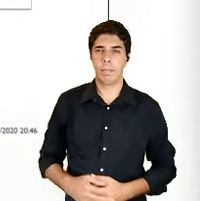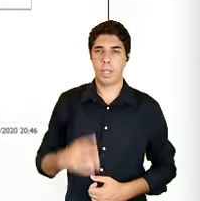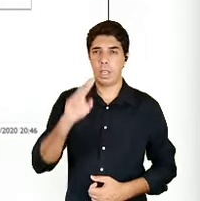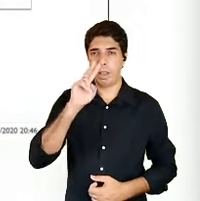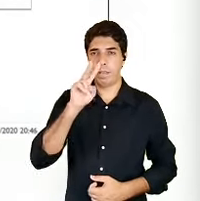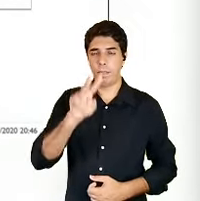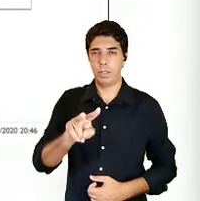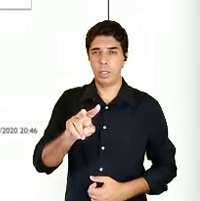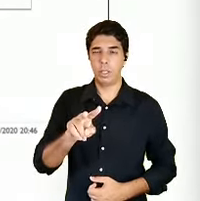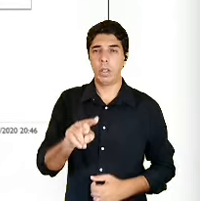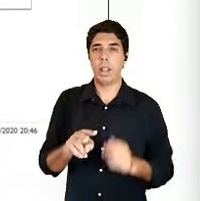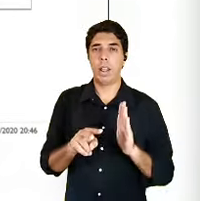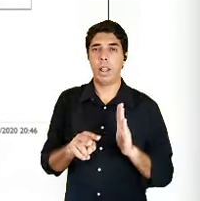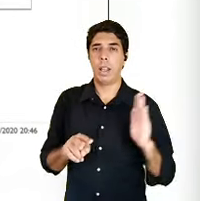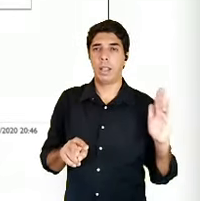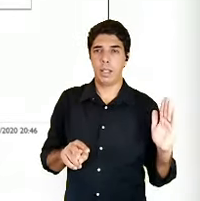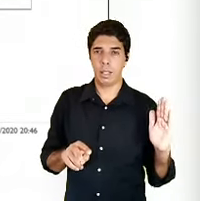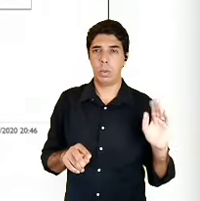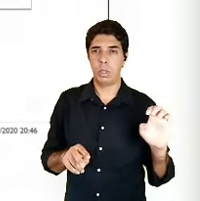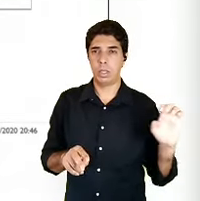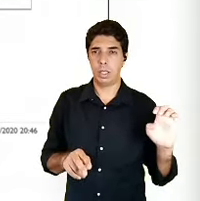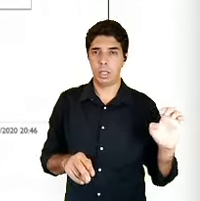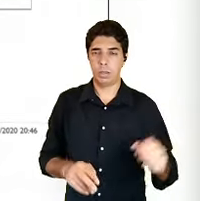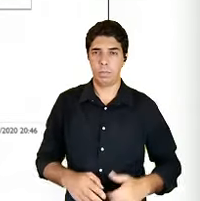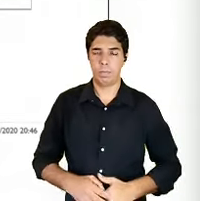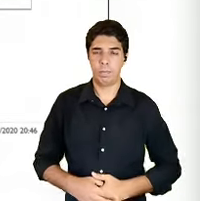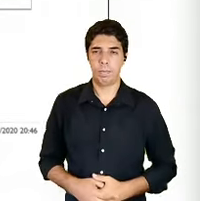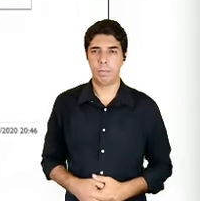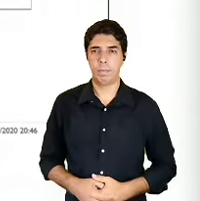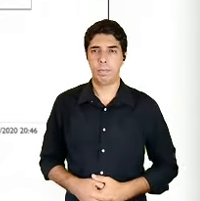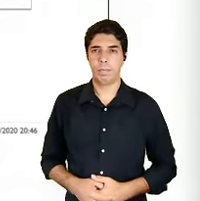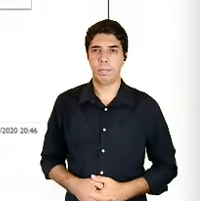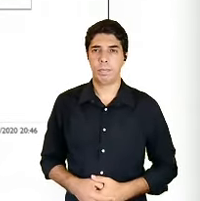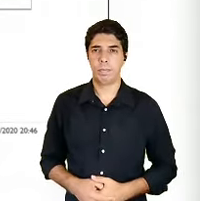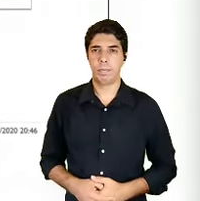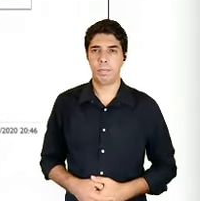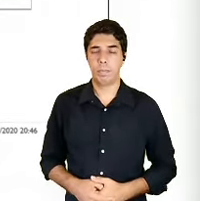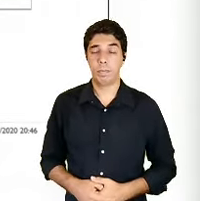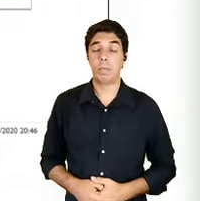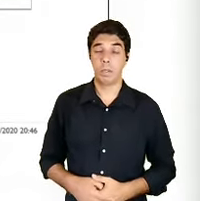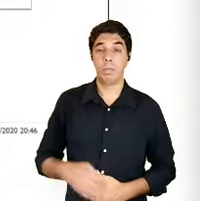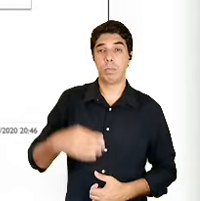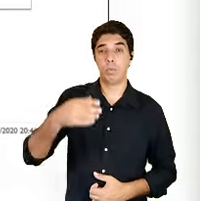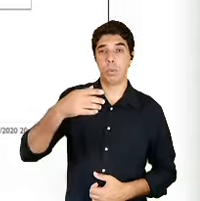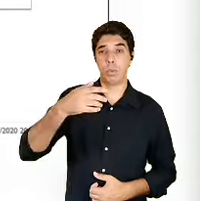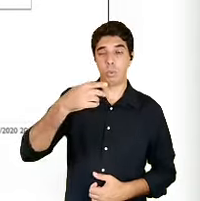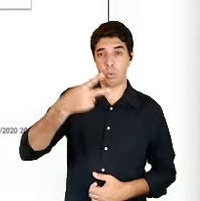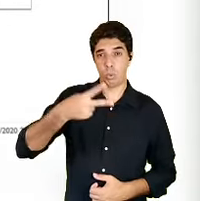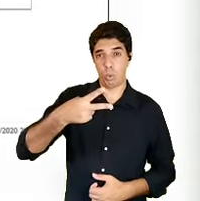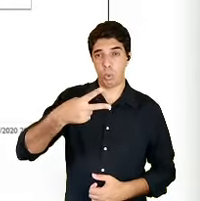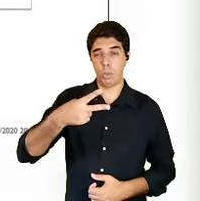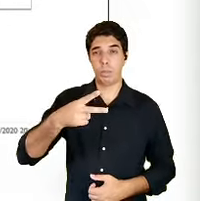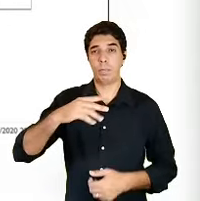nesse caso lateral esquerda do objeto, sendo representado no plano de perfil. Como eu falei, os dois planos de